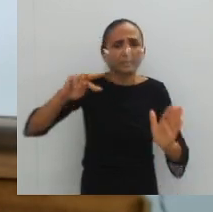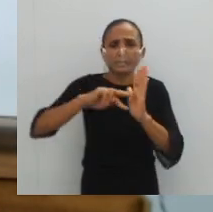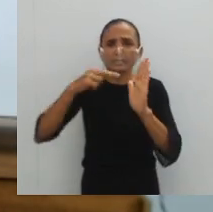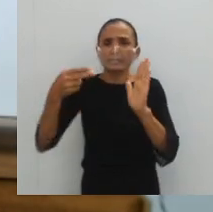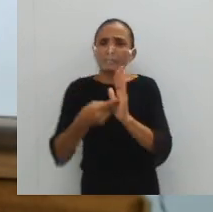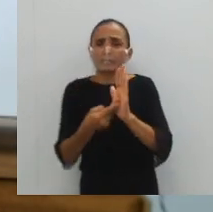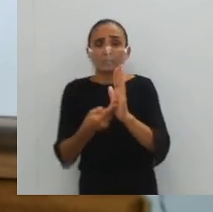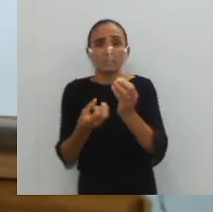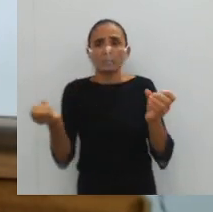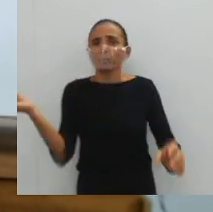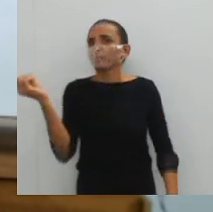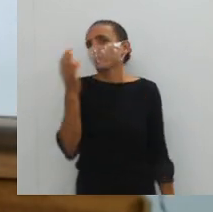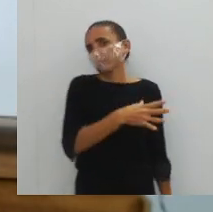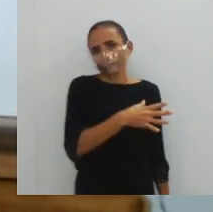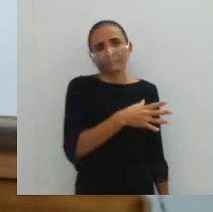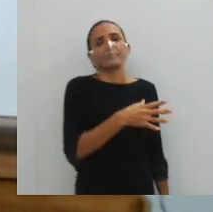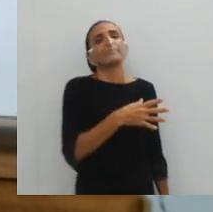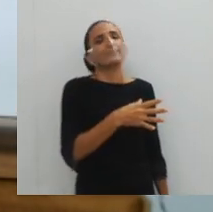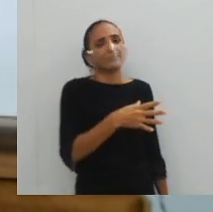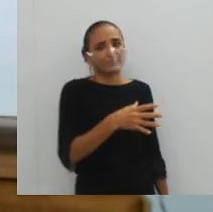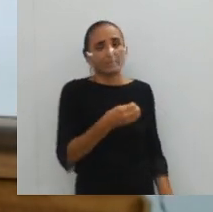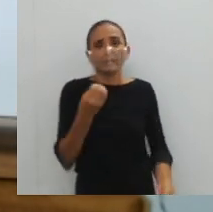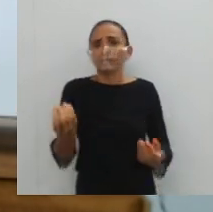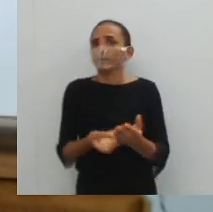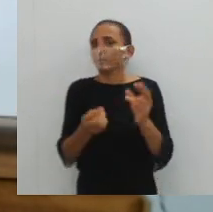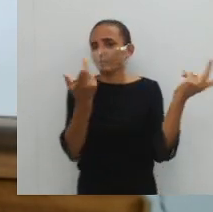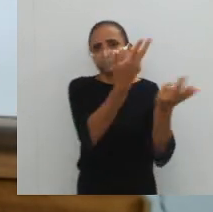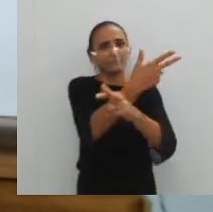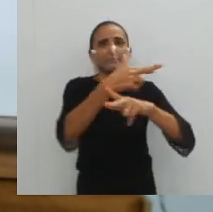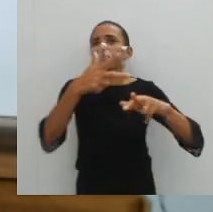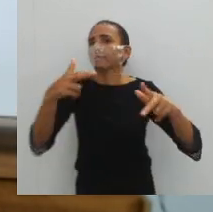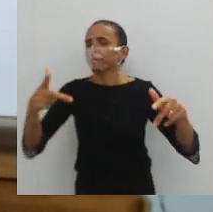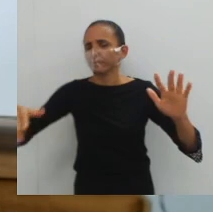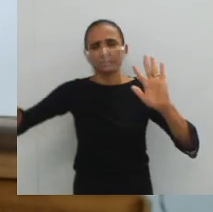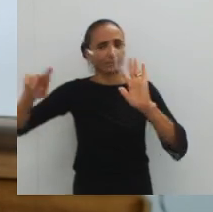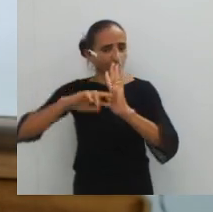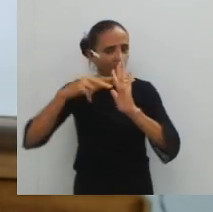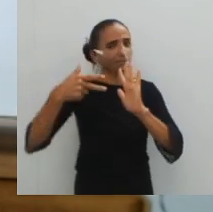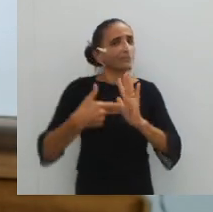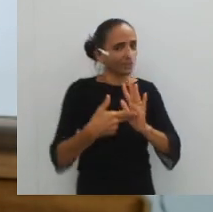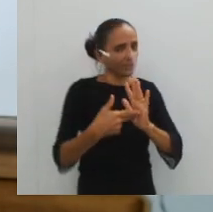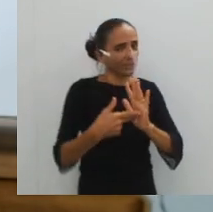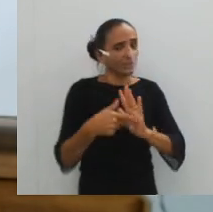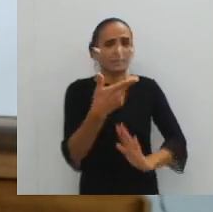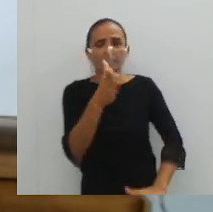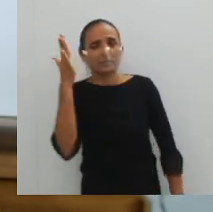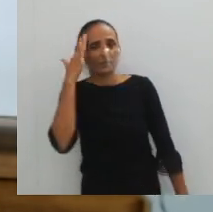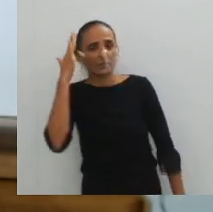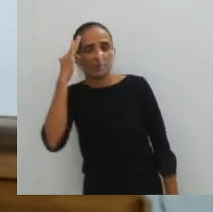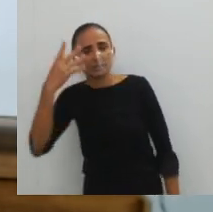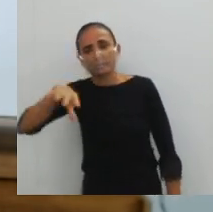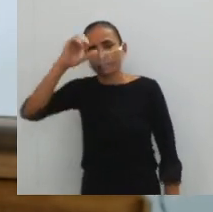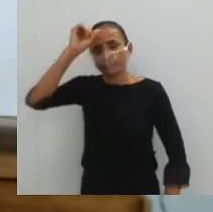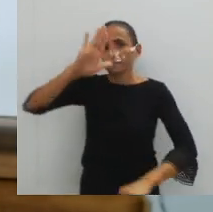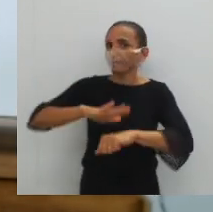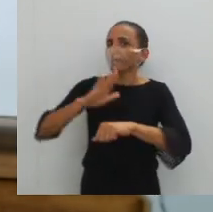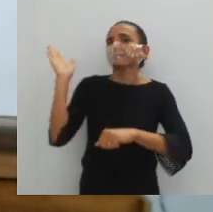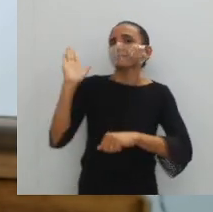novo significado, tá certo? Novo não, diversos significados. E a gente vai conhecer um pouquinho mais nesta